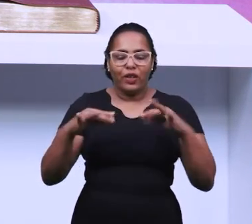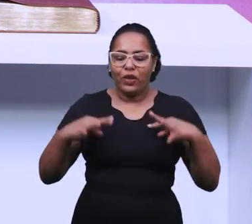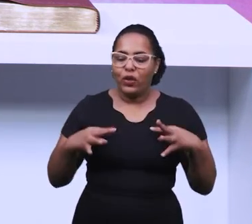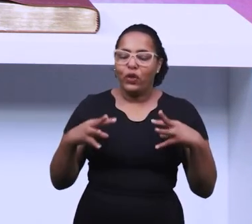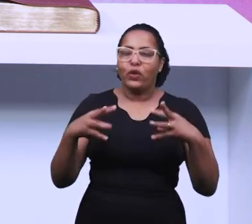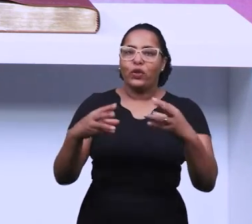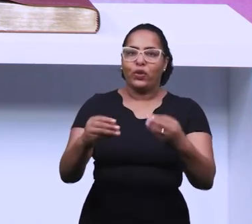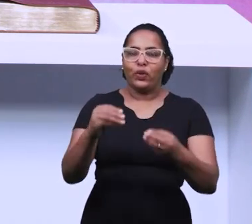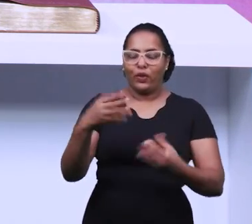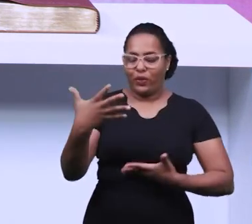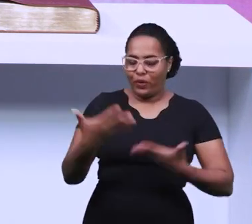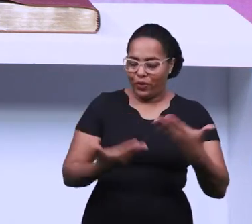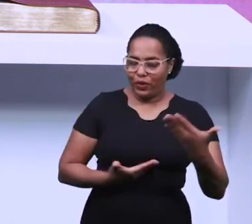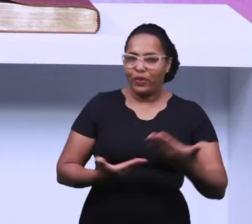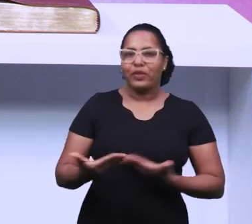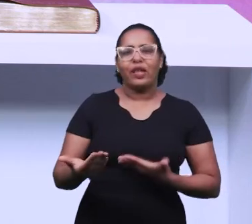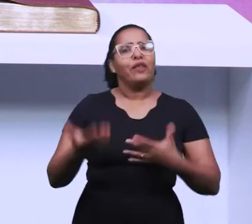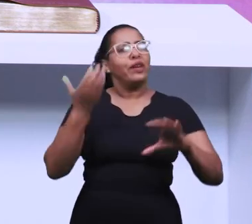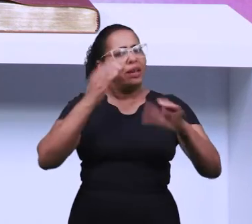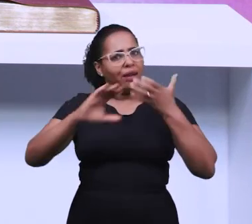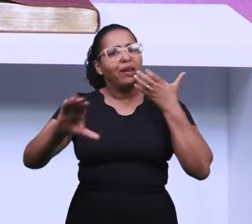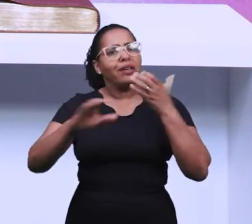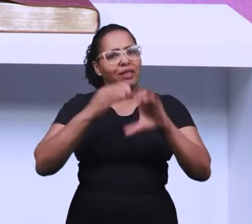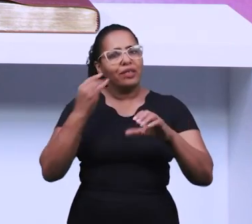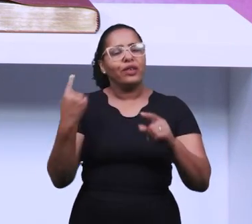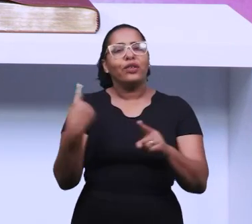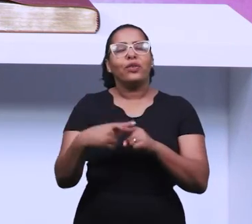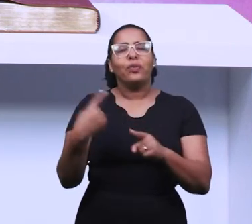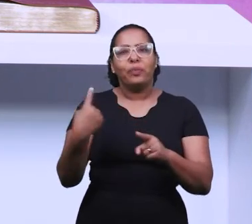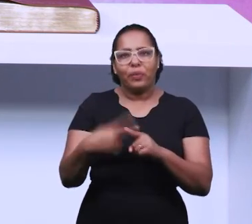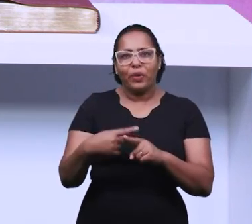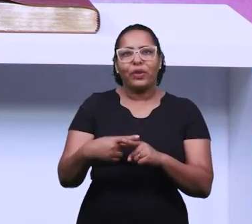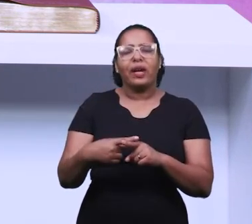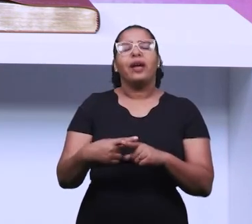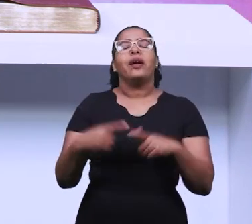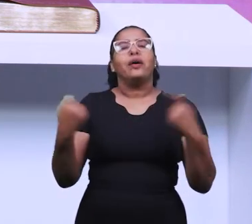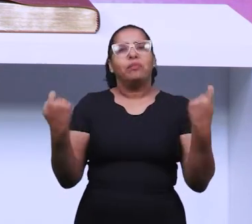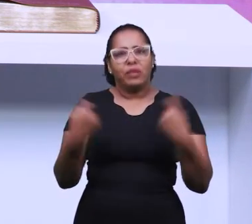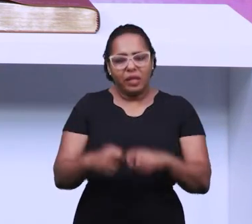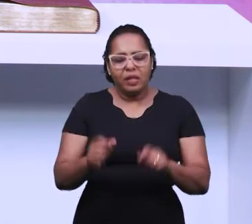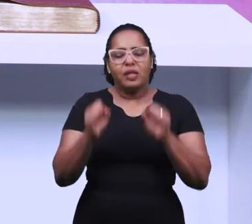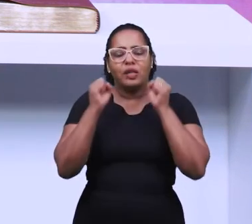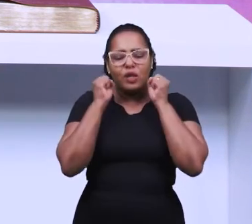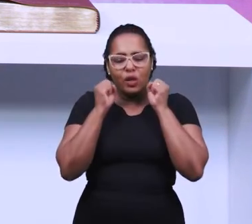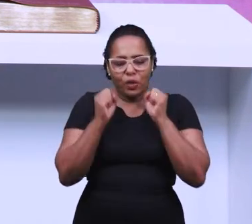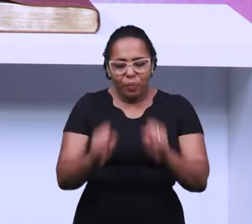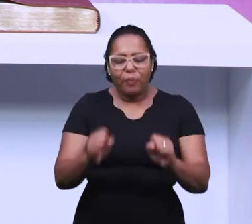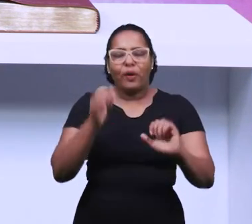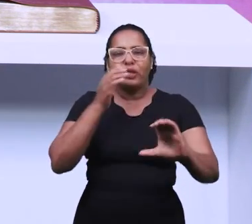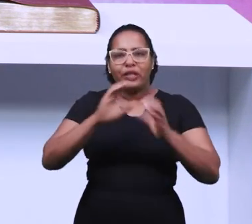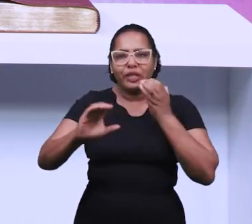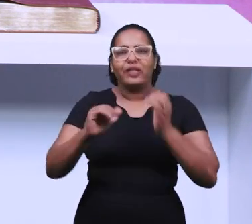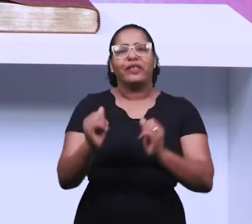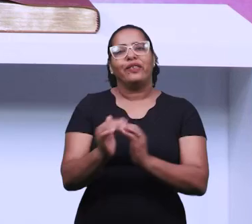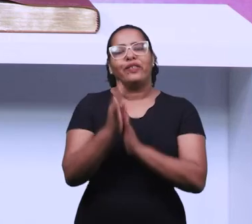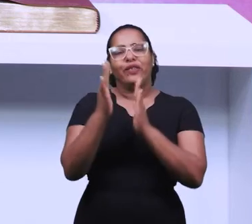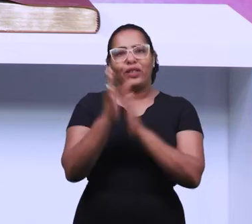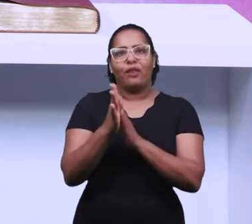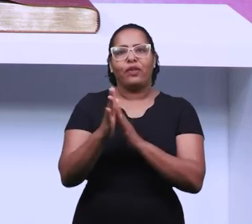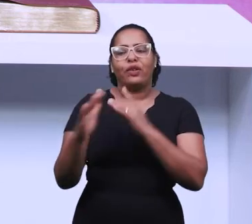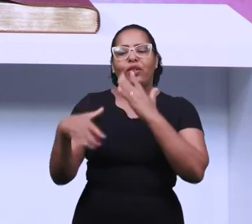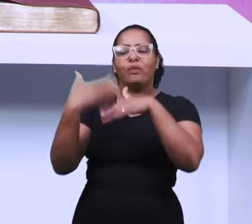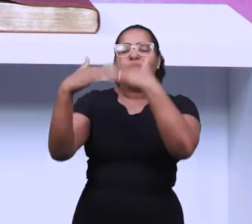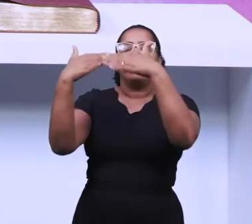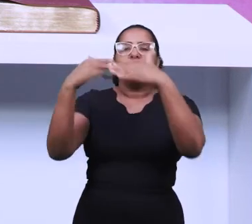na igreja. E todos os irmãos que estão ali são cantores porque podem entoar